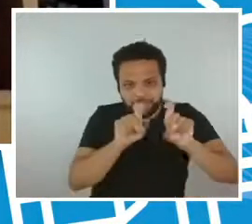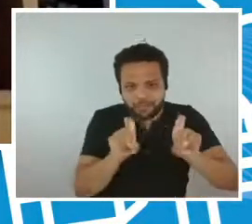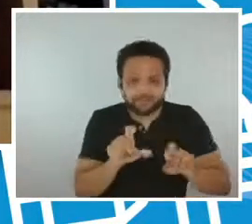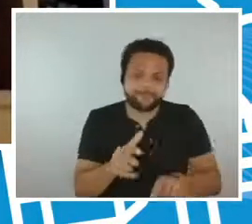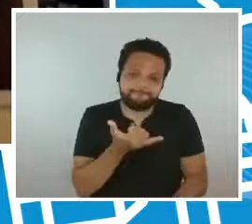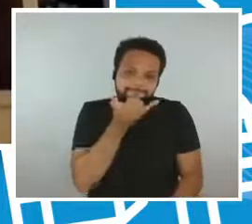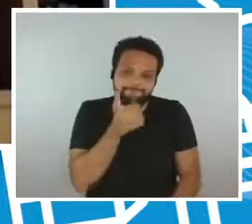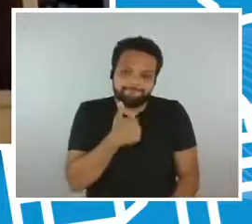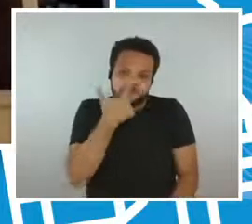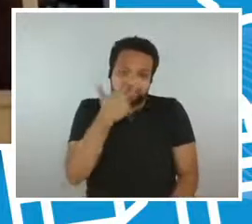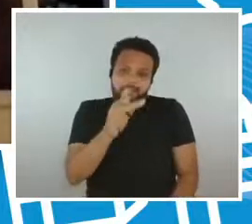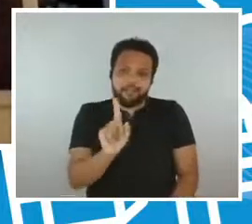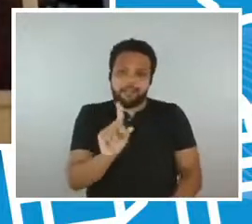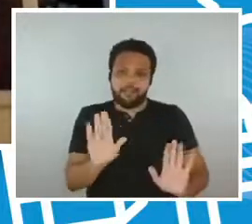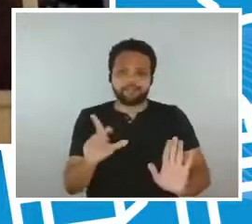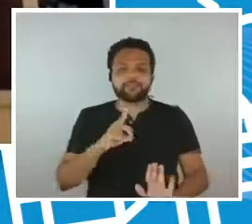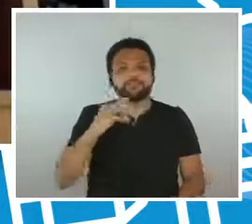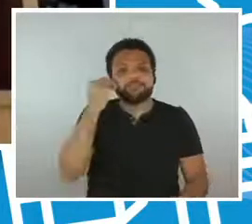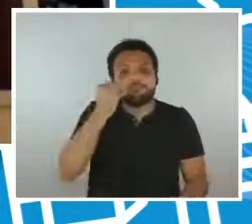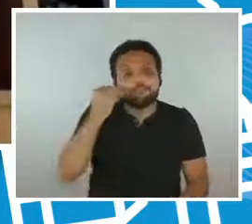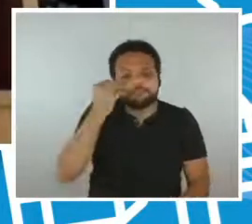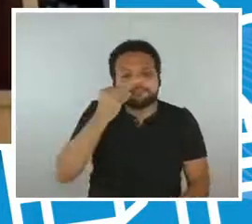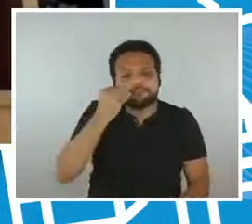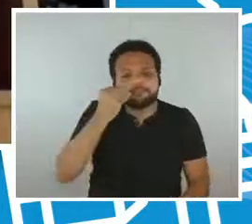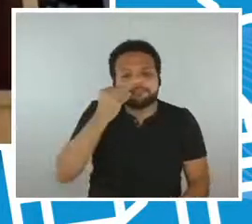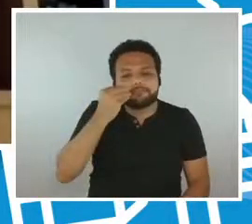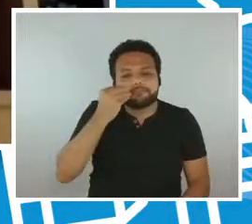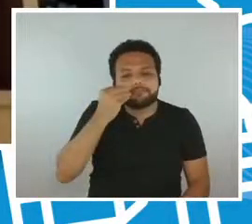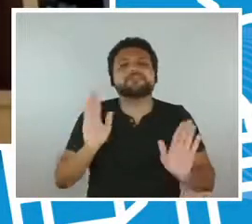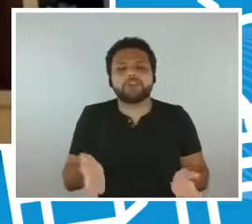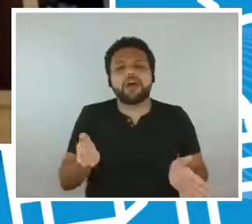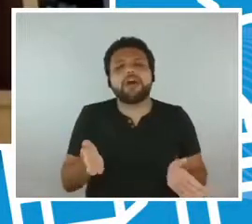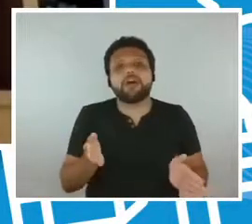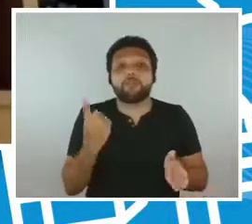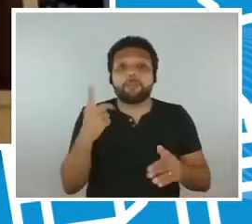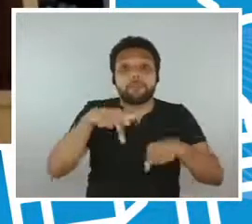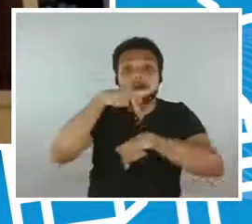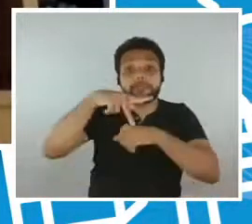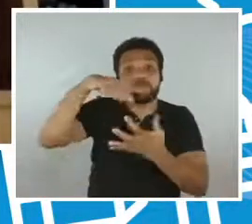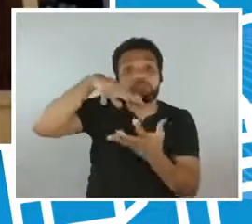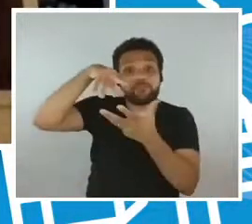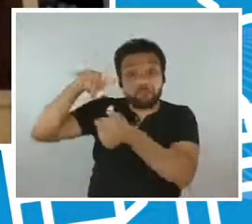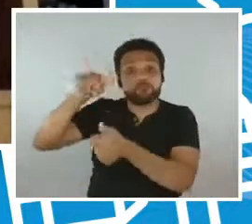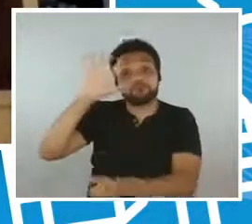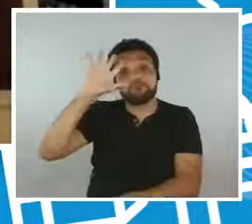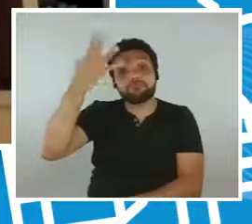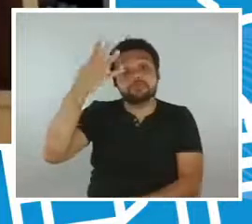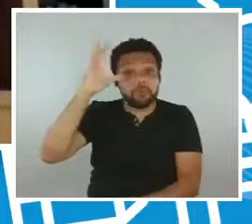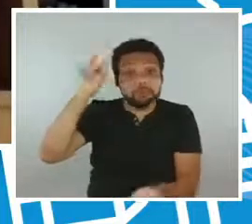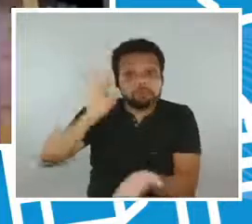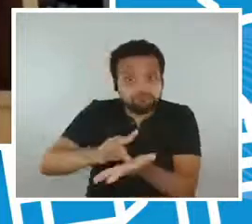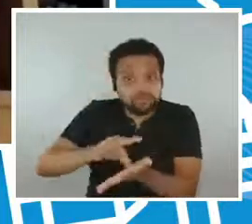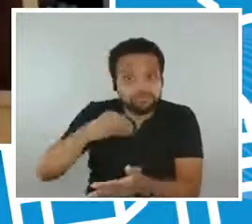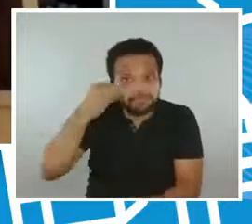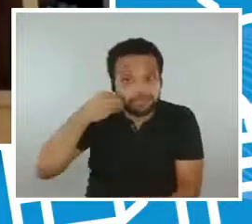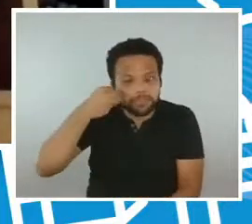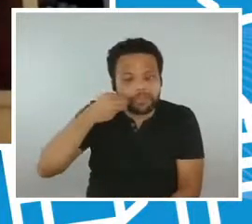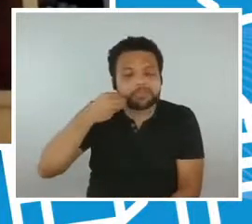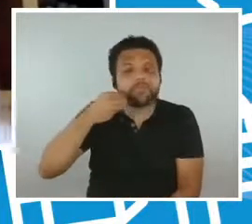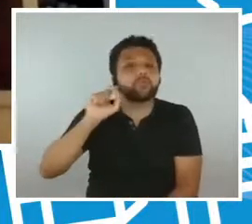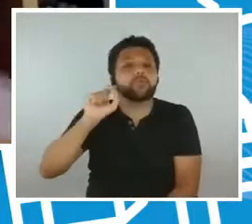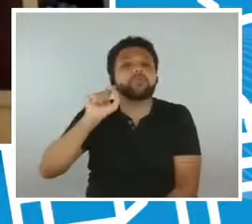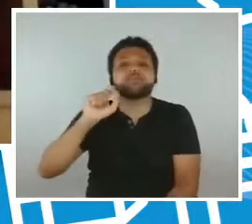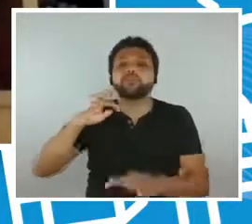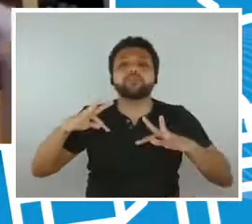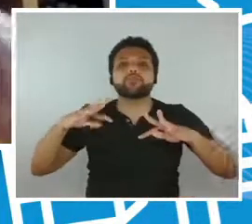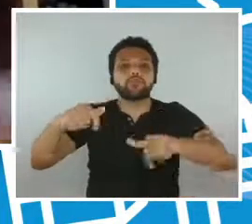uma experiência, falando muito rápido, de um país do mundo que resolveu, é real essa experiência, que todos os